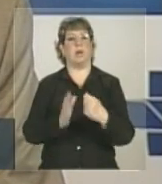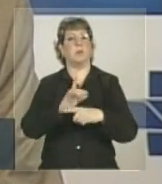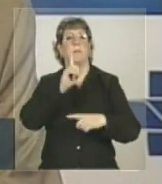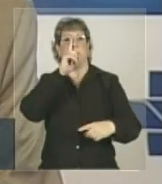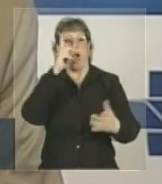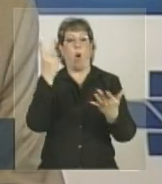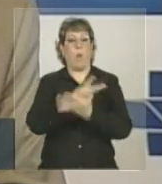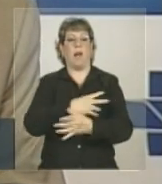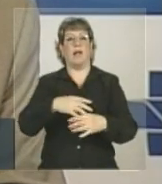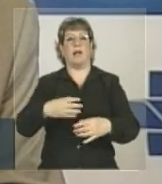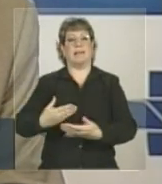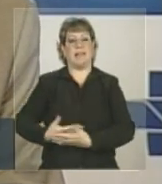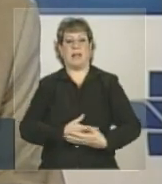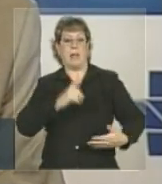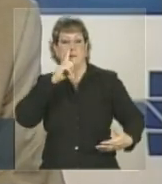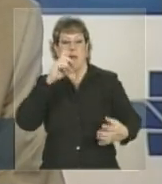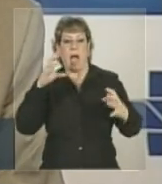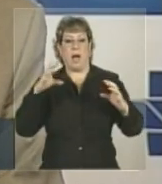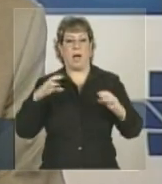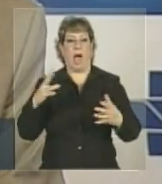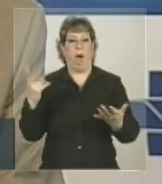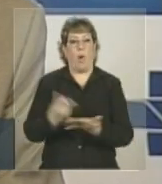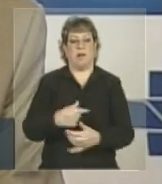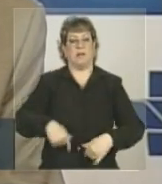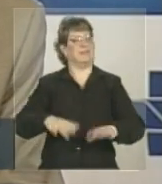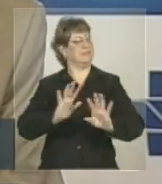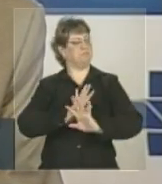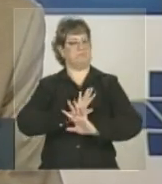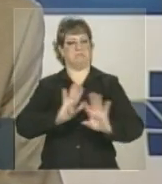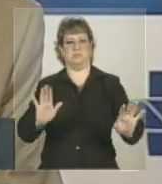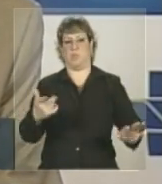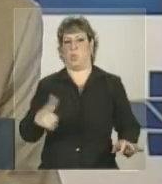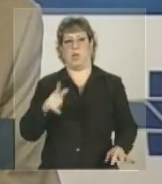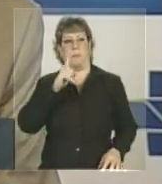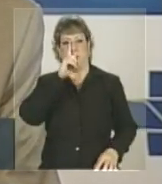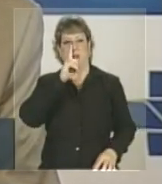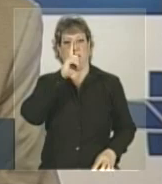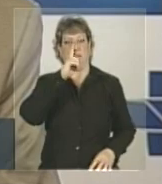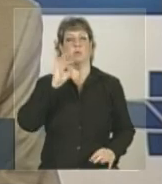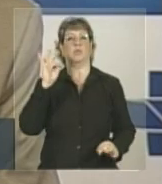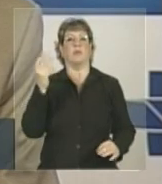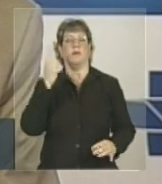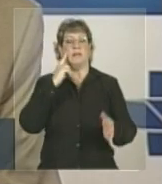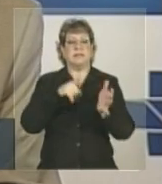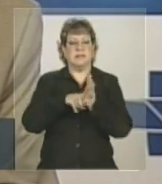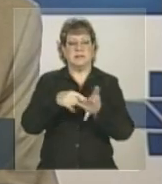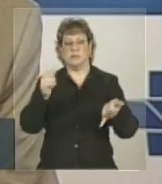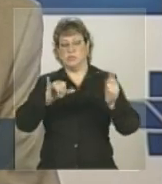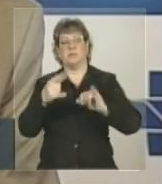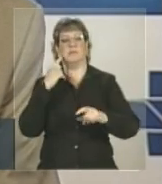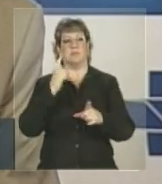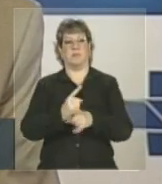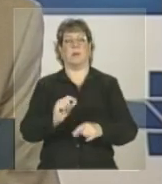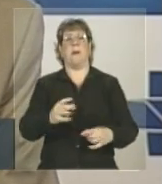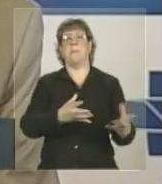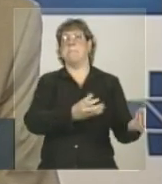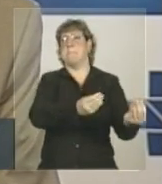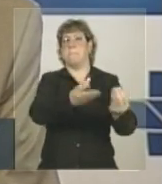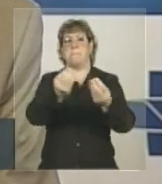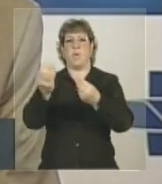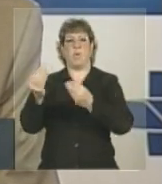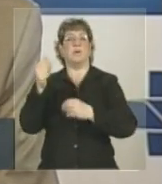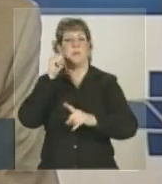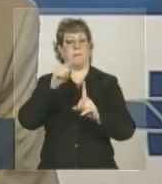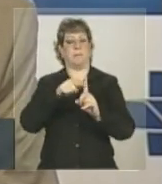gestação em qualquer etapa. Ela foi testada, mais do que testes de laboratório que dizem isso, ela foi usada em dezenas de milhões